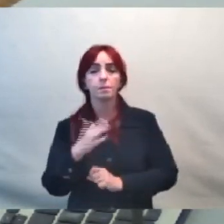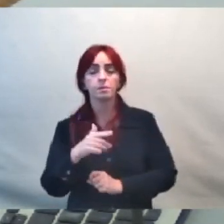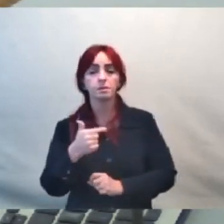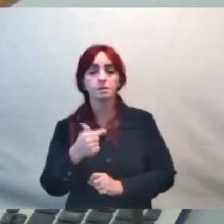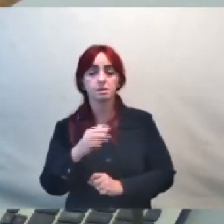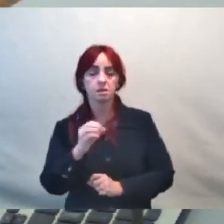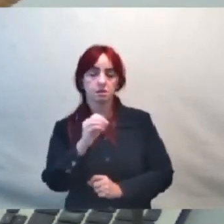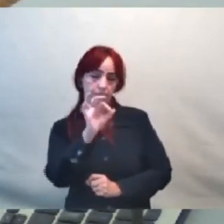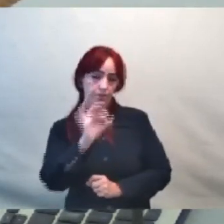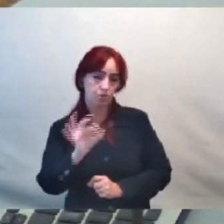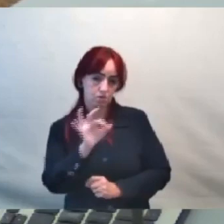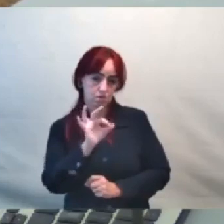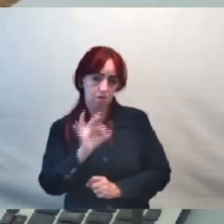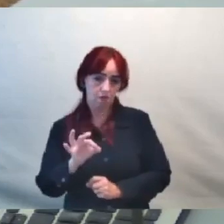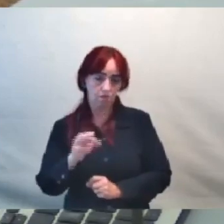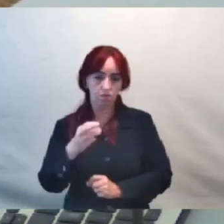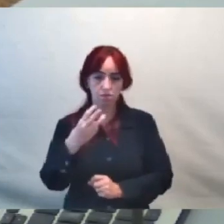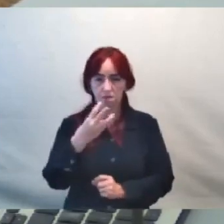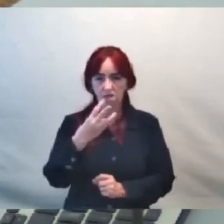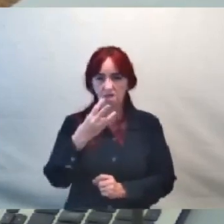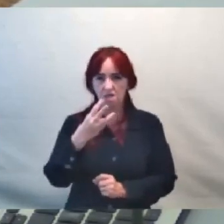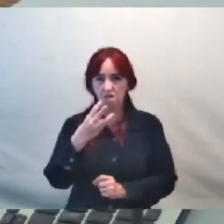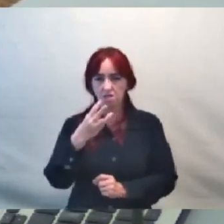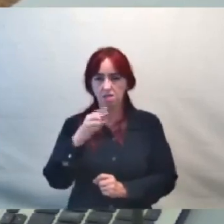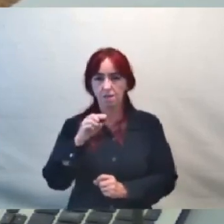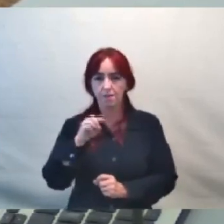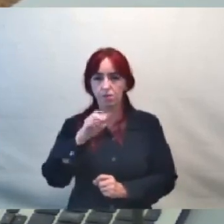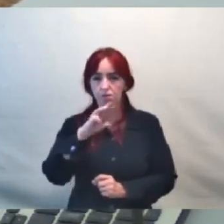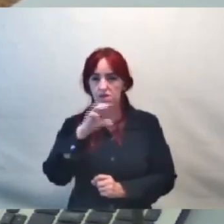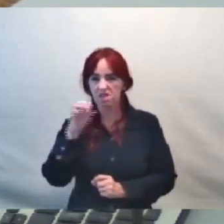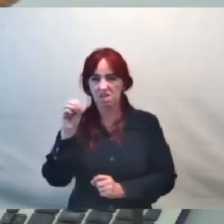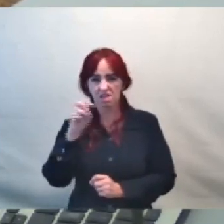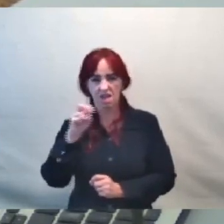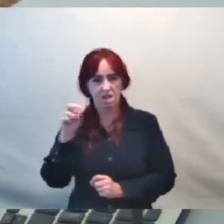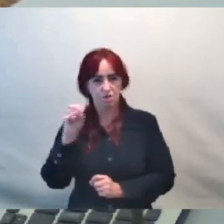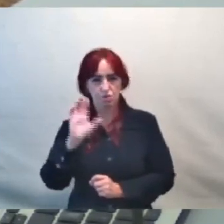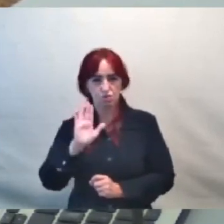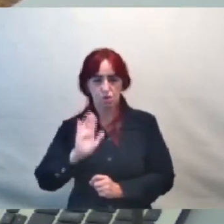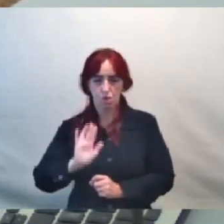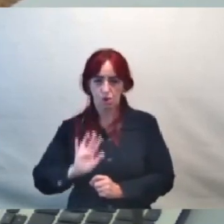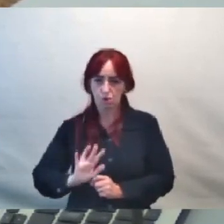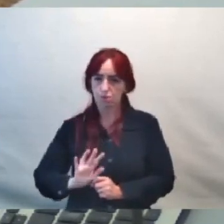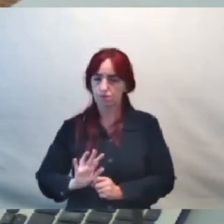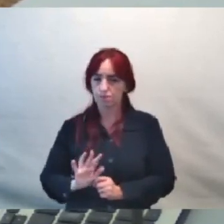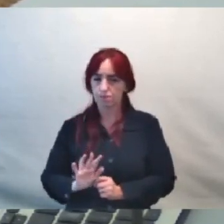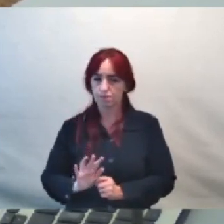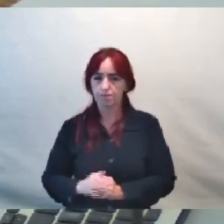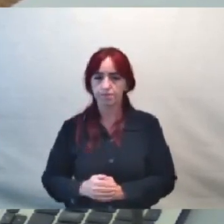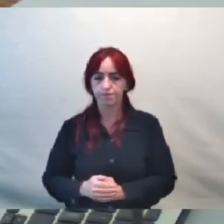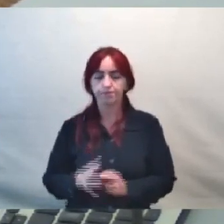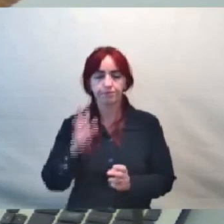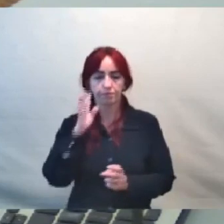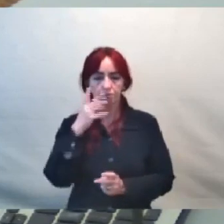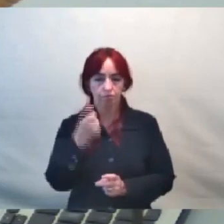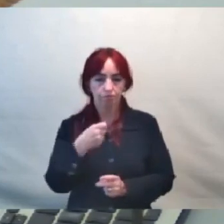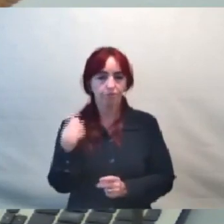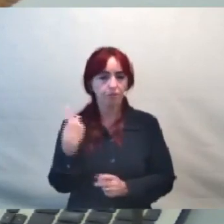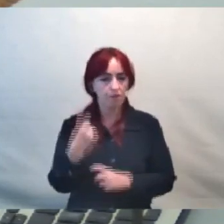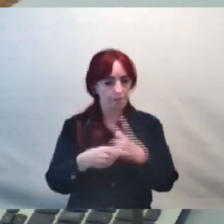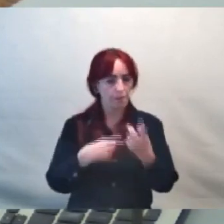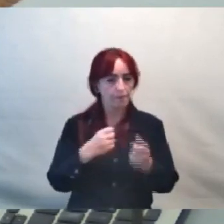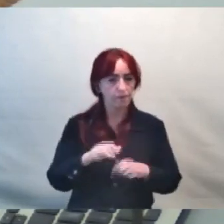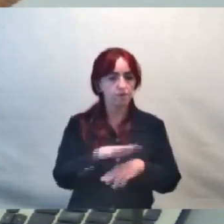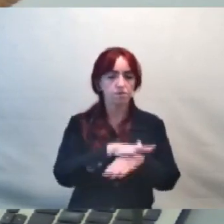70%, 3.500 ações. Né? Então, eu acho que a gente pode conversar muito,